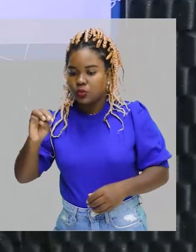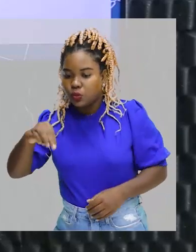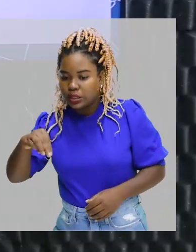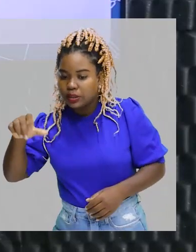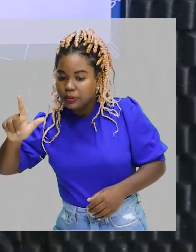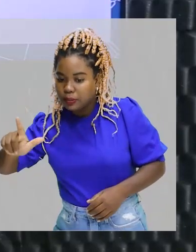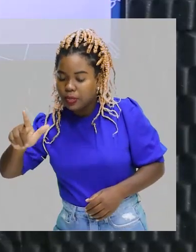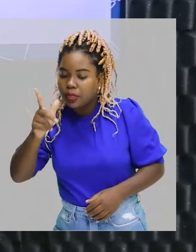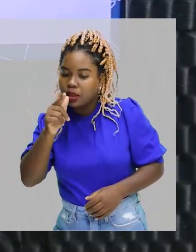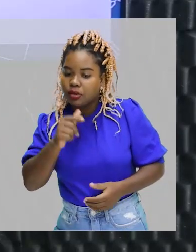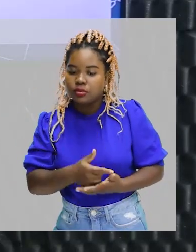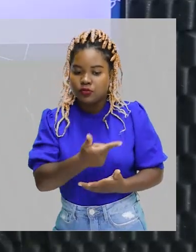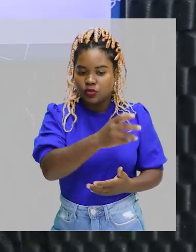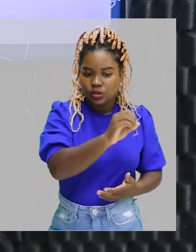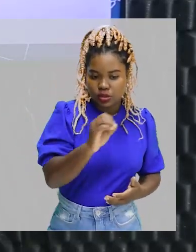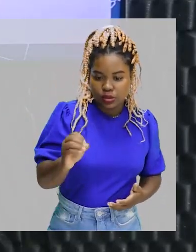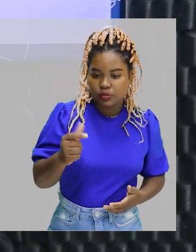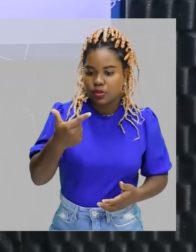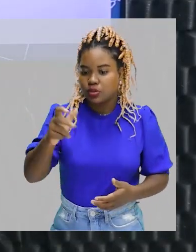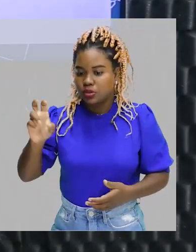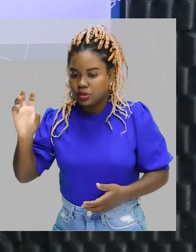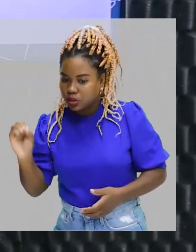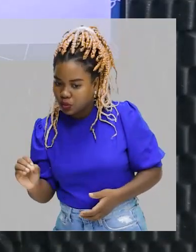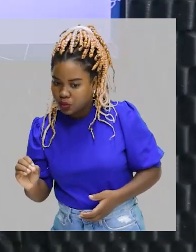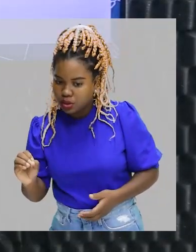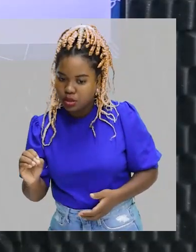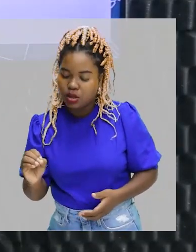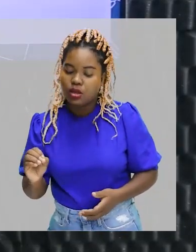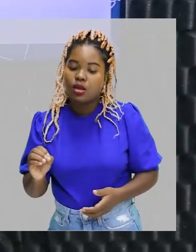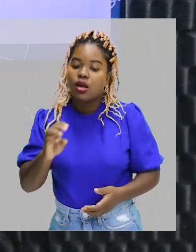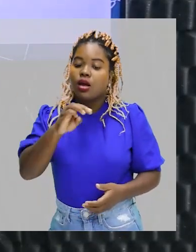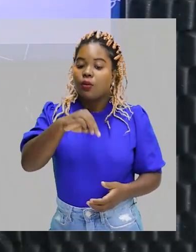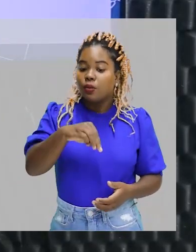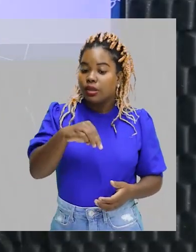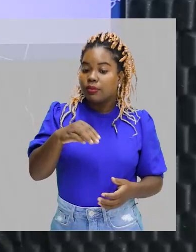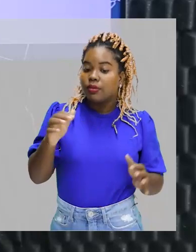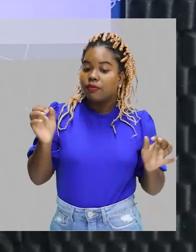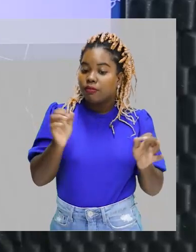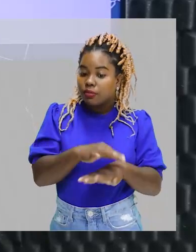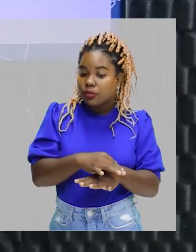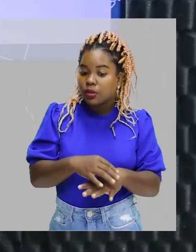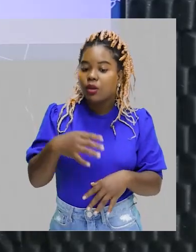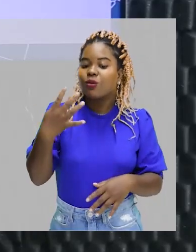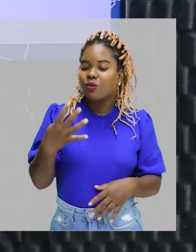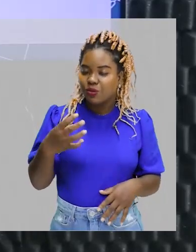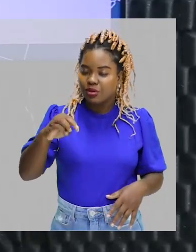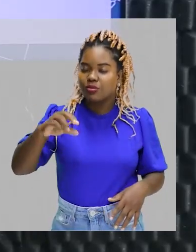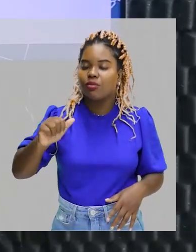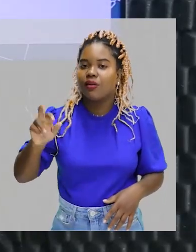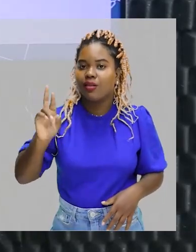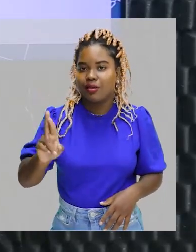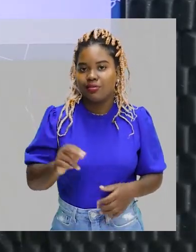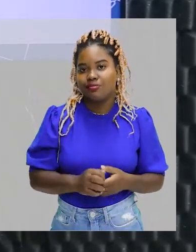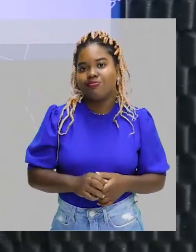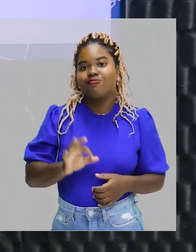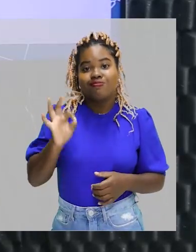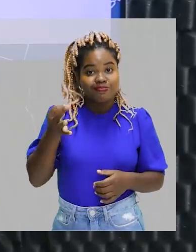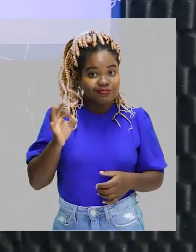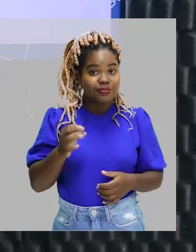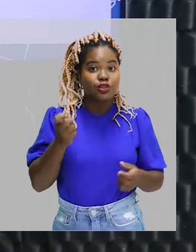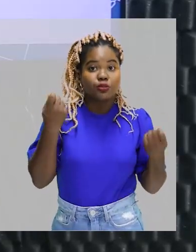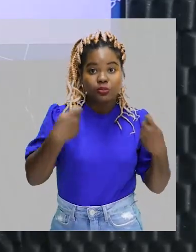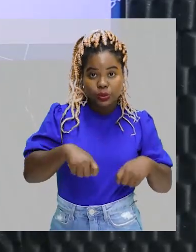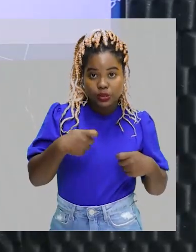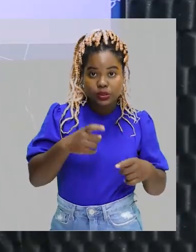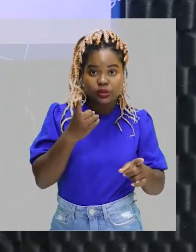de 200 para 250, a molaridade final 4 molar, certo? Então você tem que